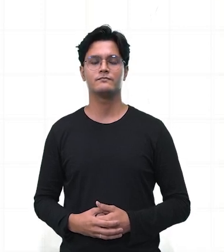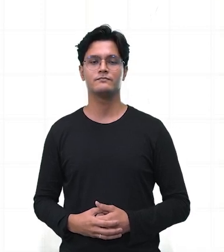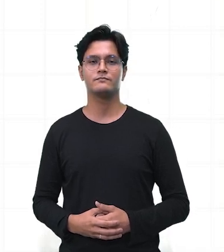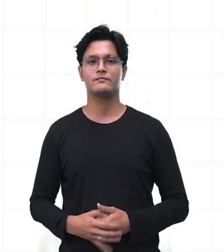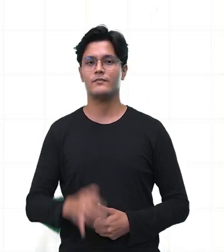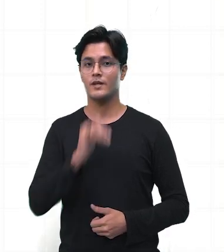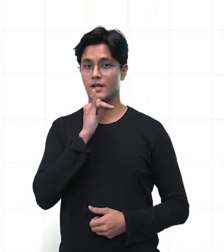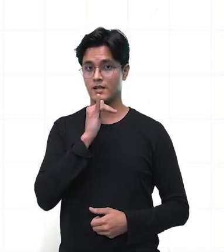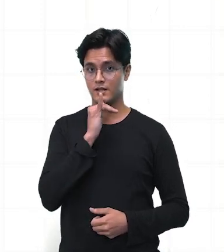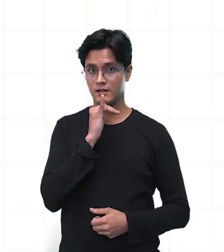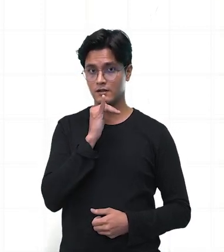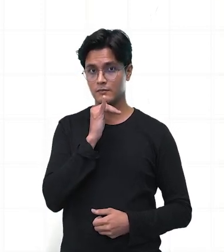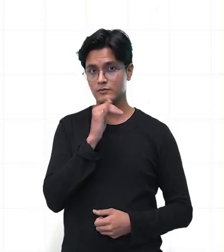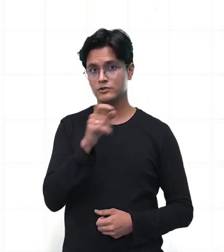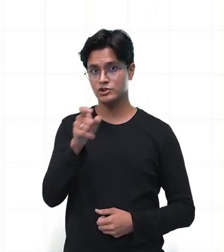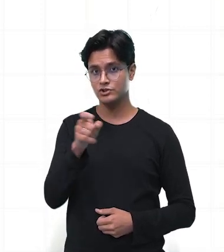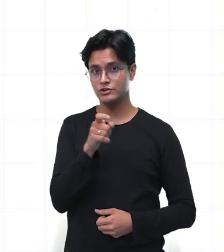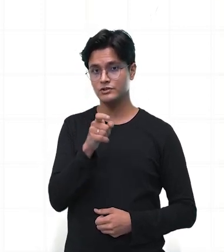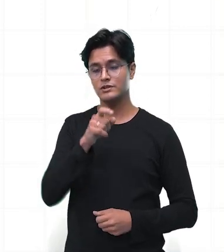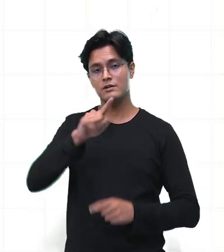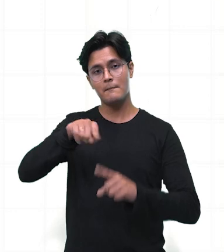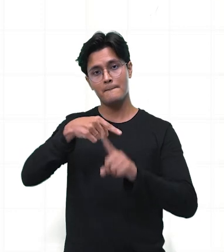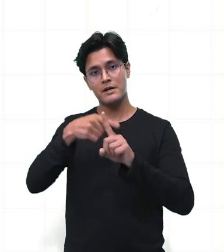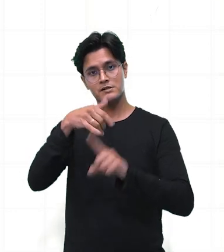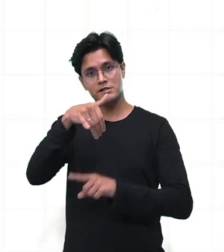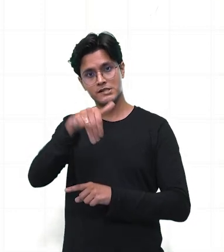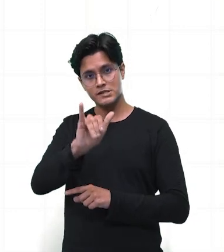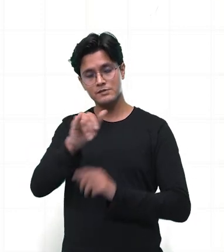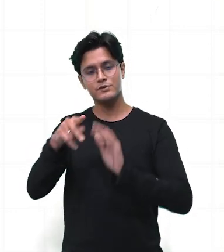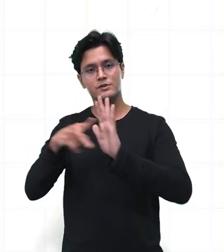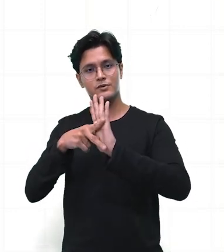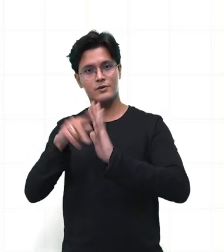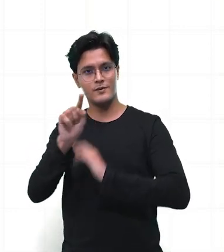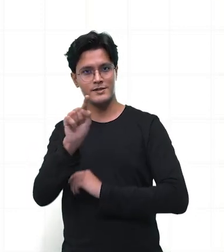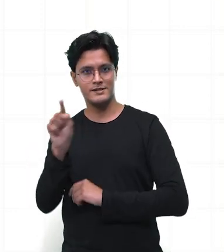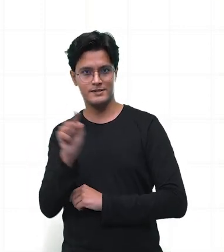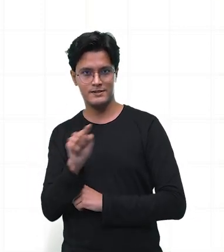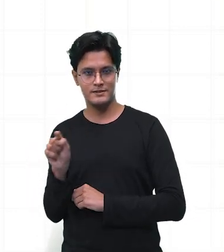ó, x mais y igual a z.